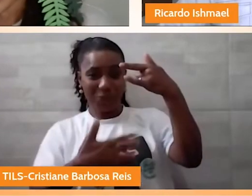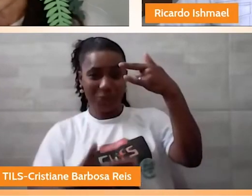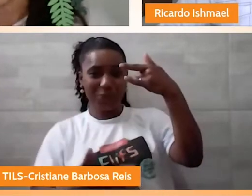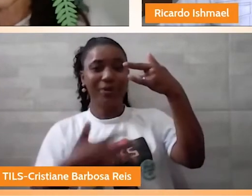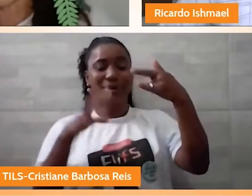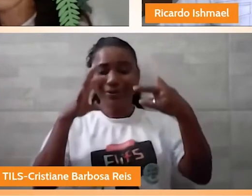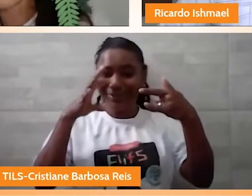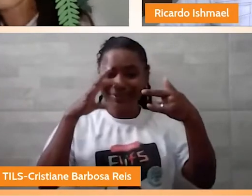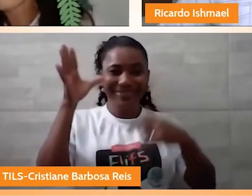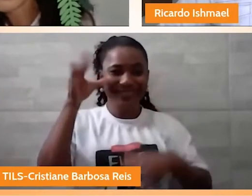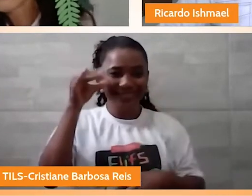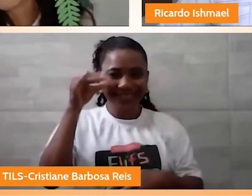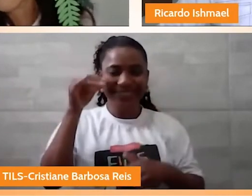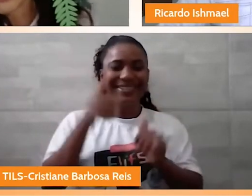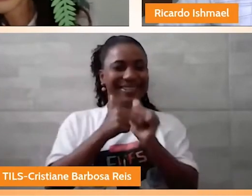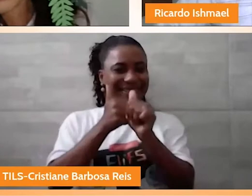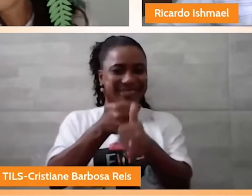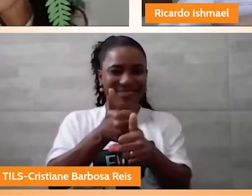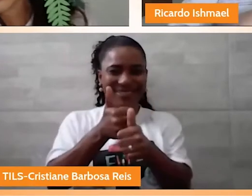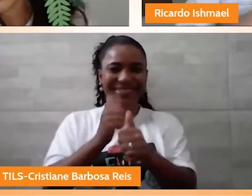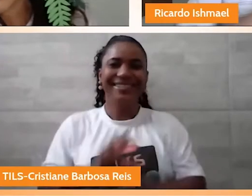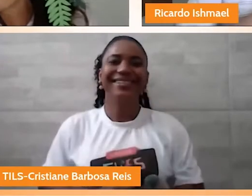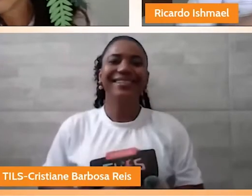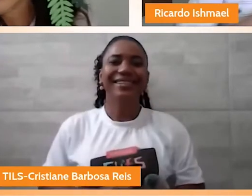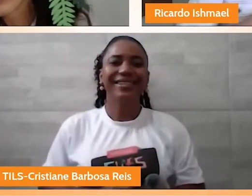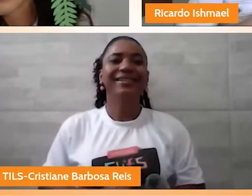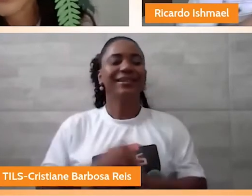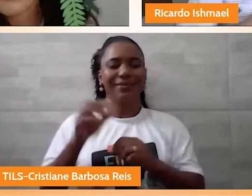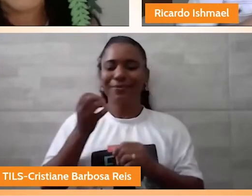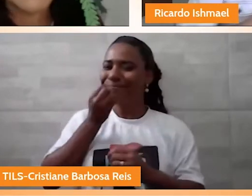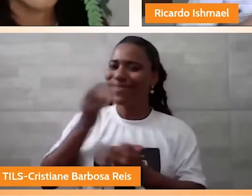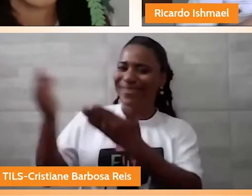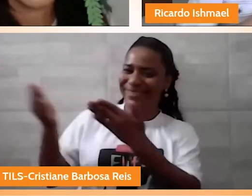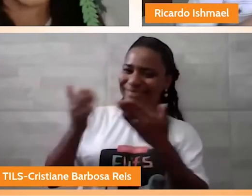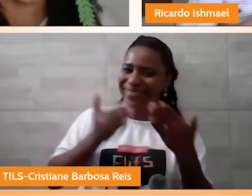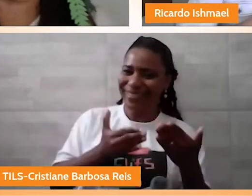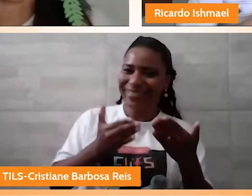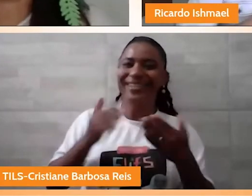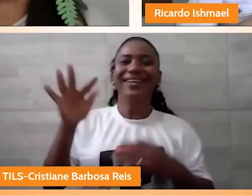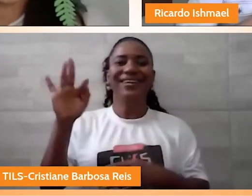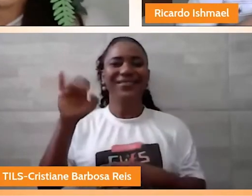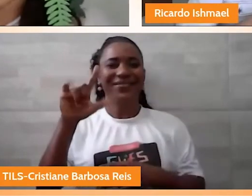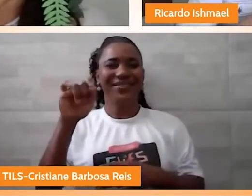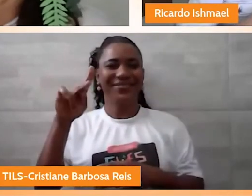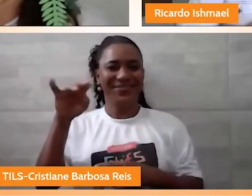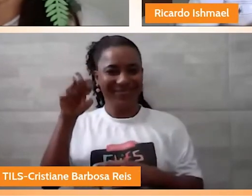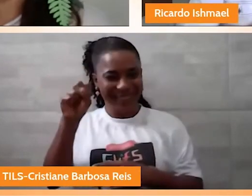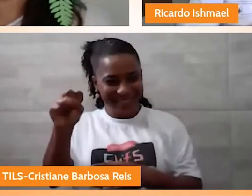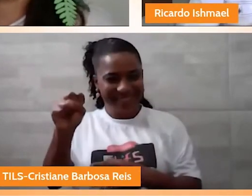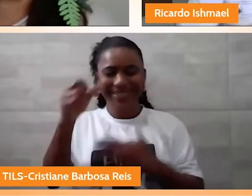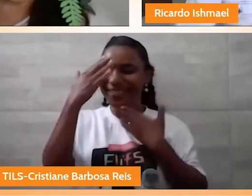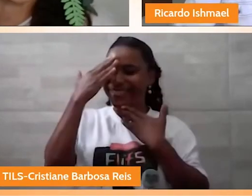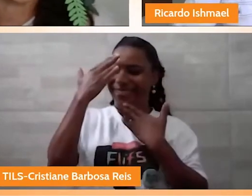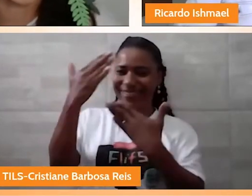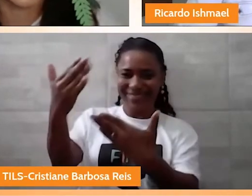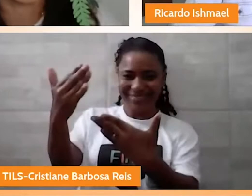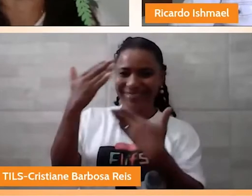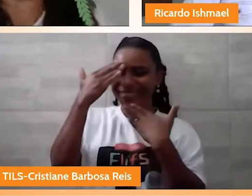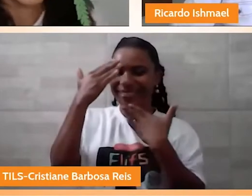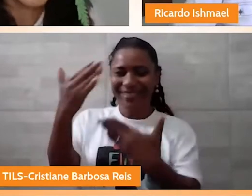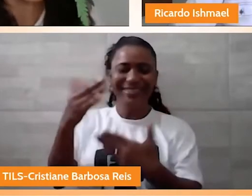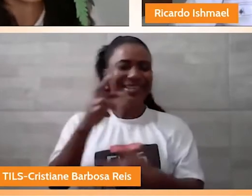tudo. Rita Legal. Breda está dizendo: seja bem-vindo. A Flifes agradece mais uma vez a sua presença, Ô, nossa querida Rita,